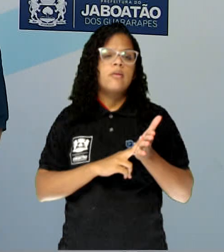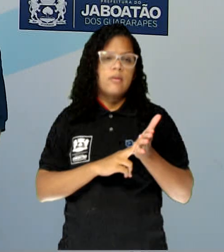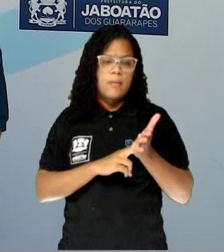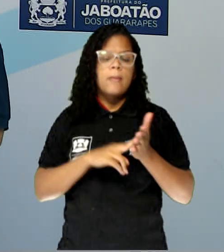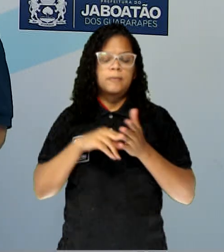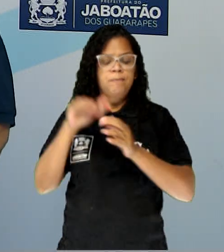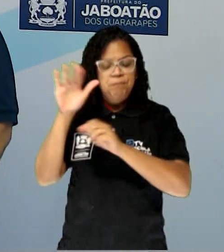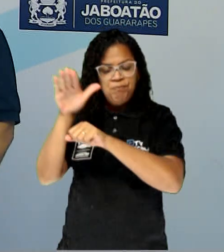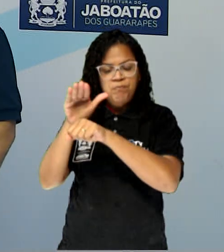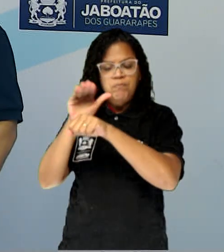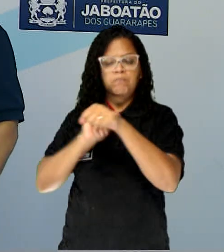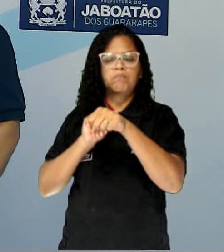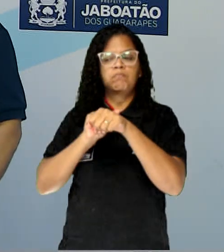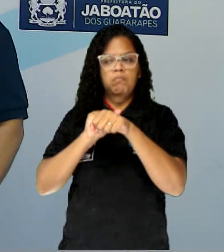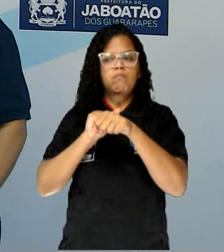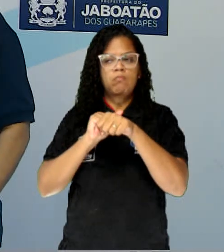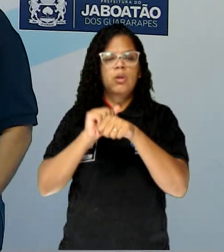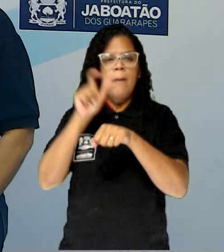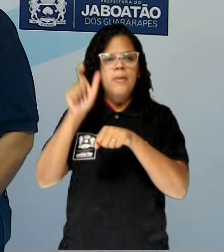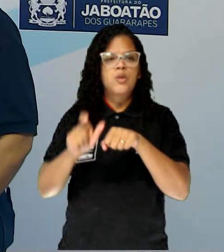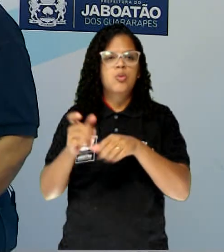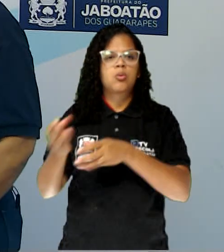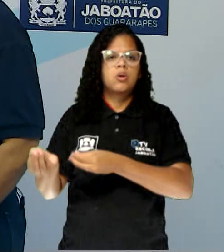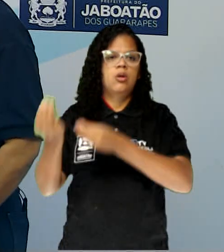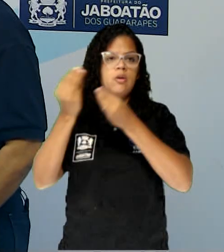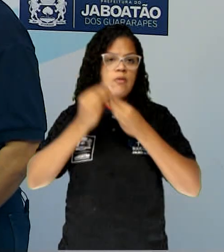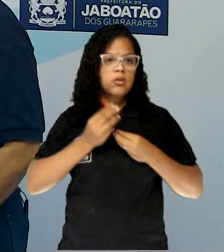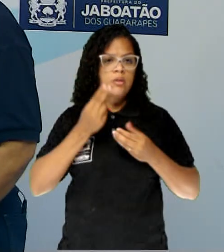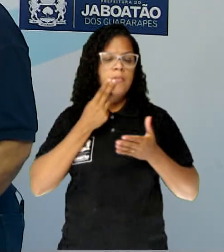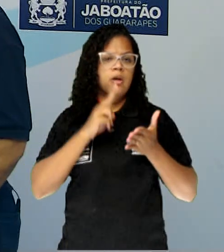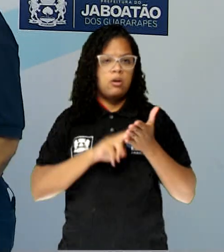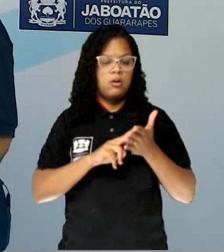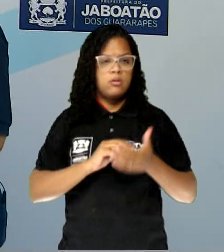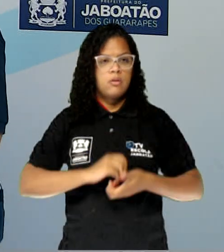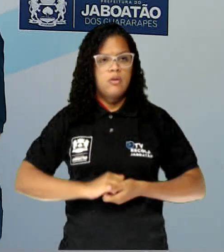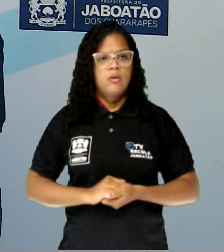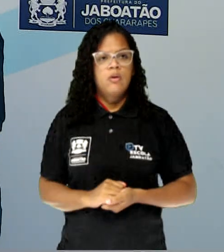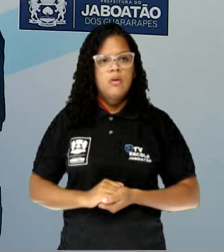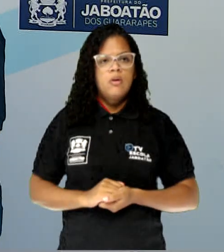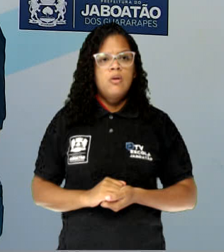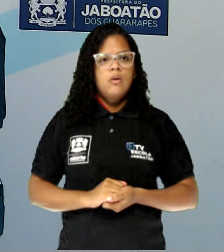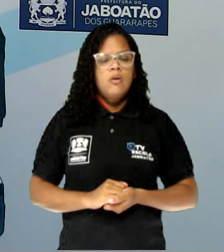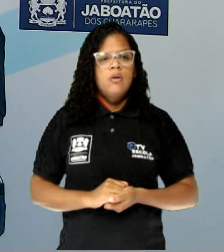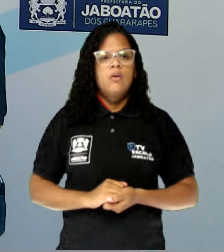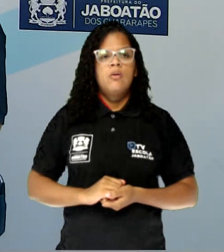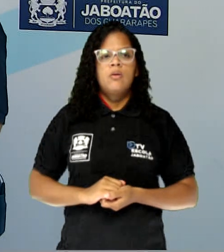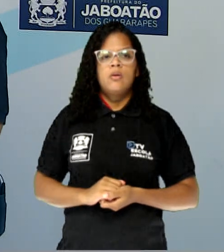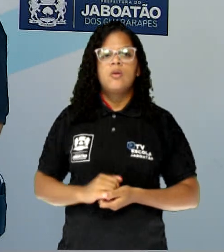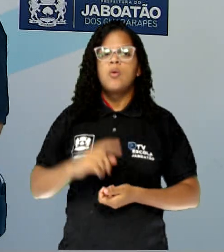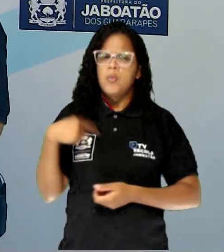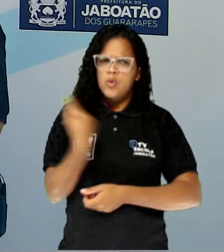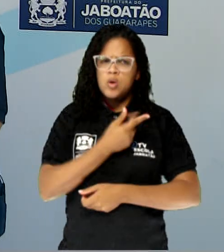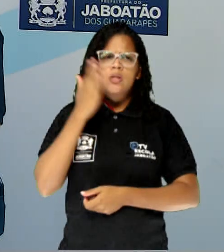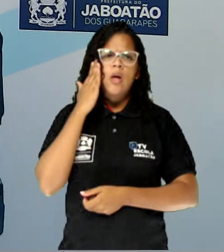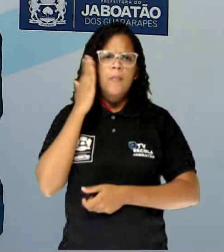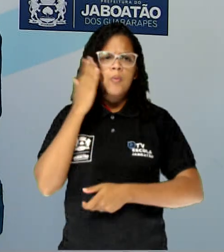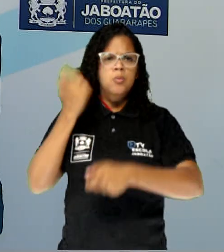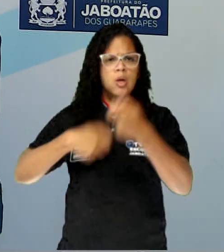chamamento endereçado à pessoa que vai receber. Como sabemos, a economia do município de